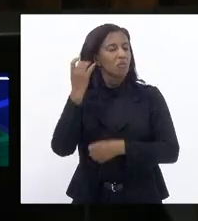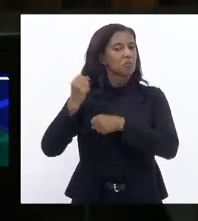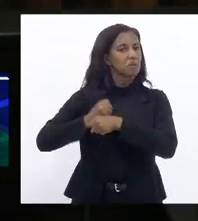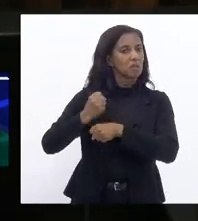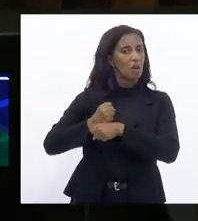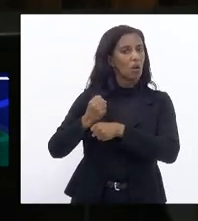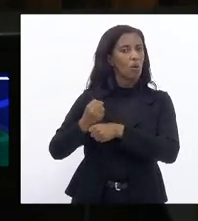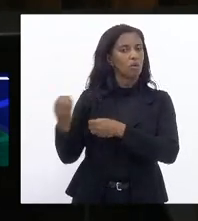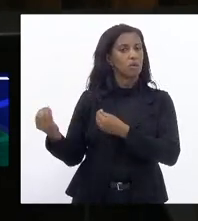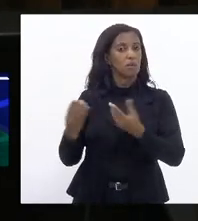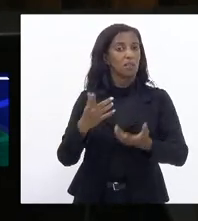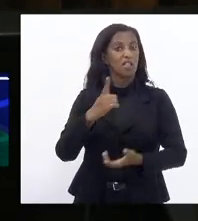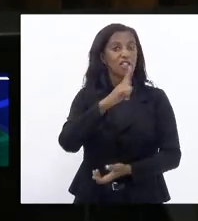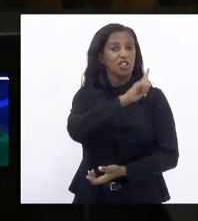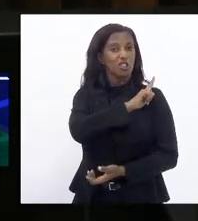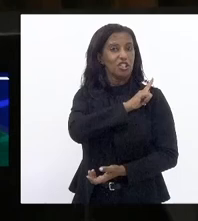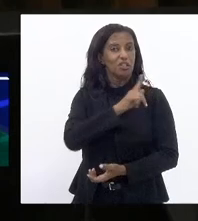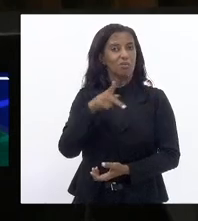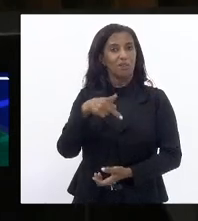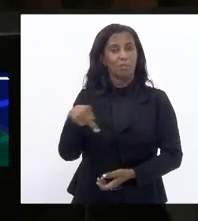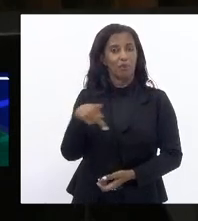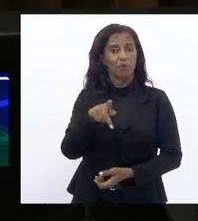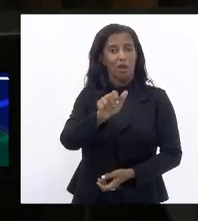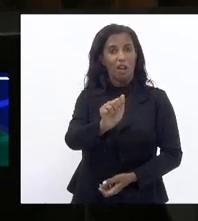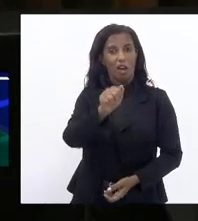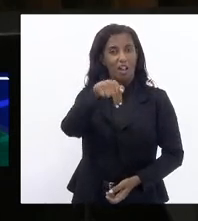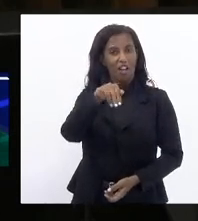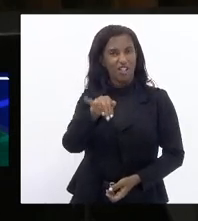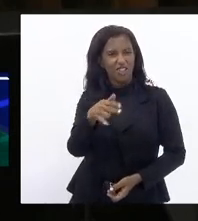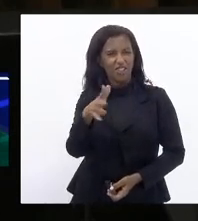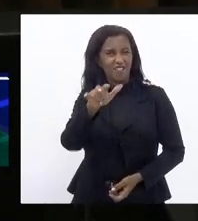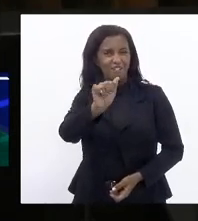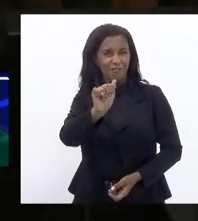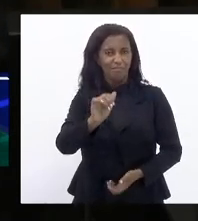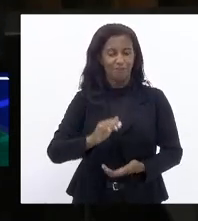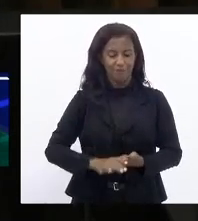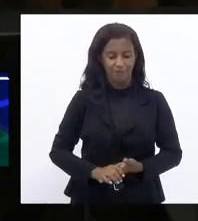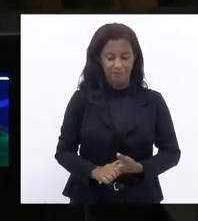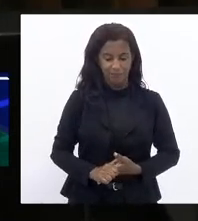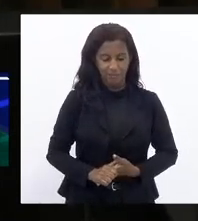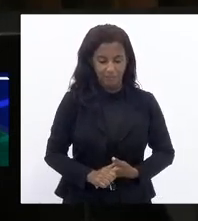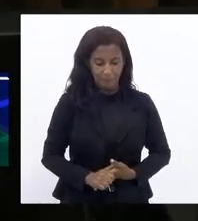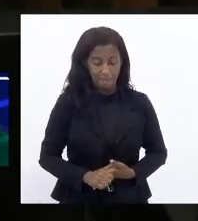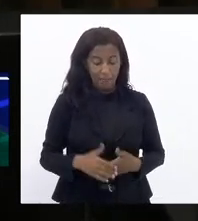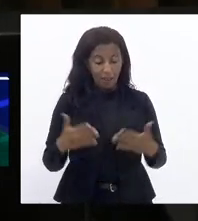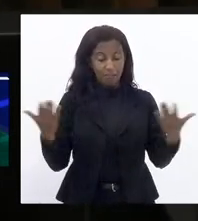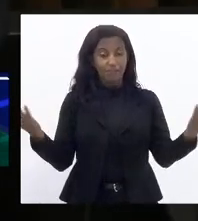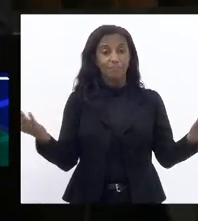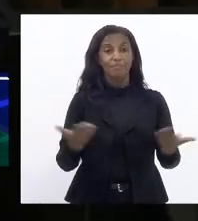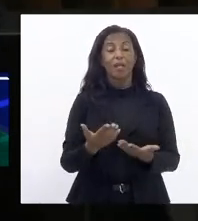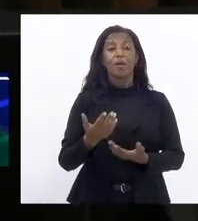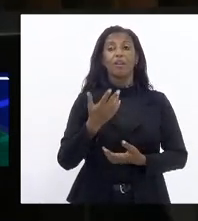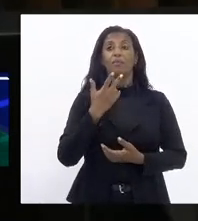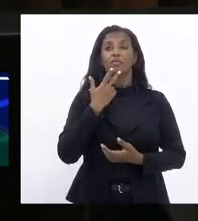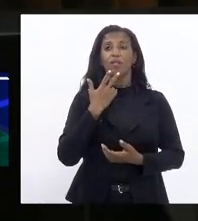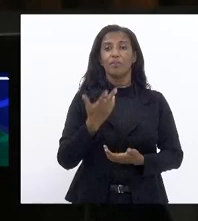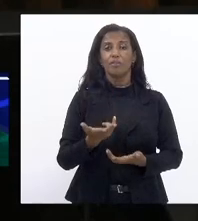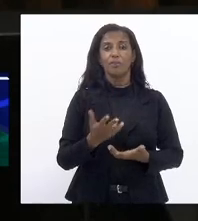entregue na gestão da professora Aninha. Então, faço aqui esse registro. Isso dito, deputada Tia Ju, eu queria falar sobre dois temas.